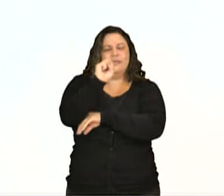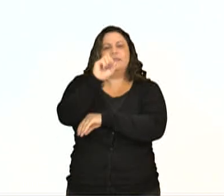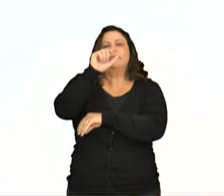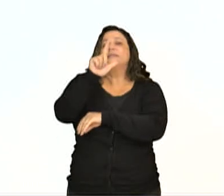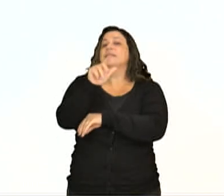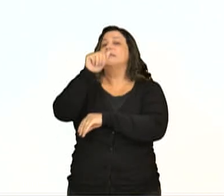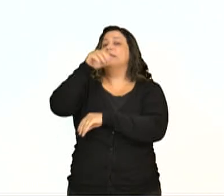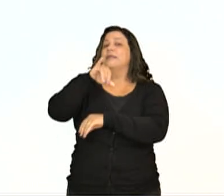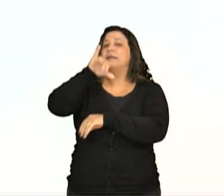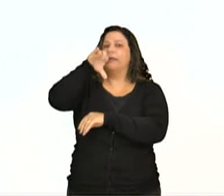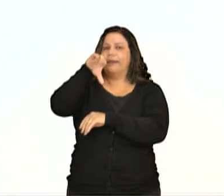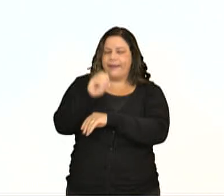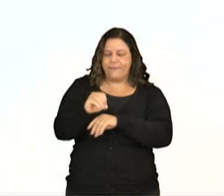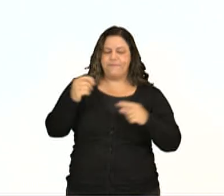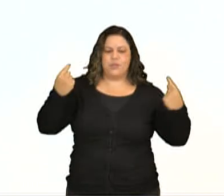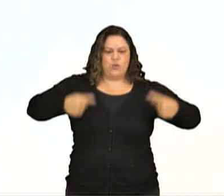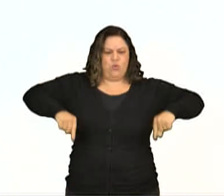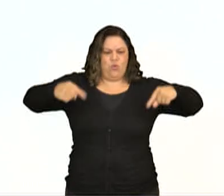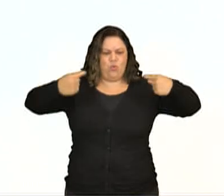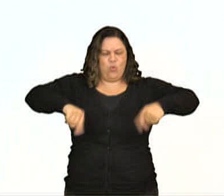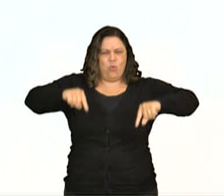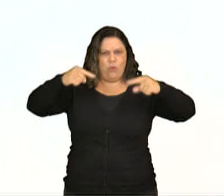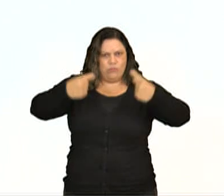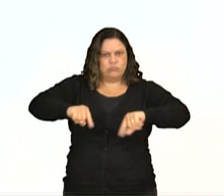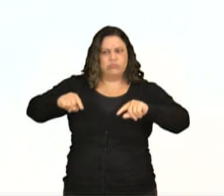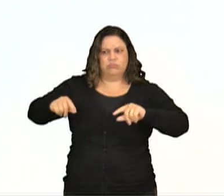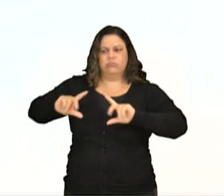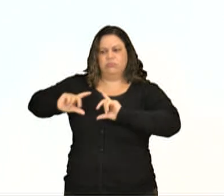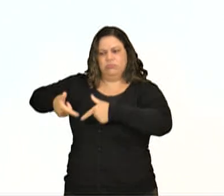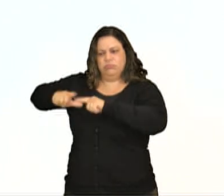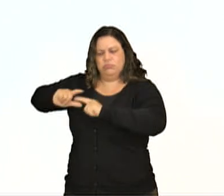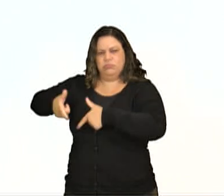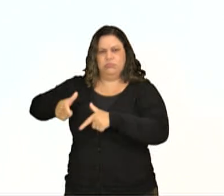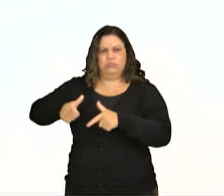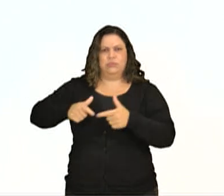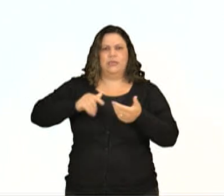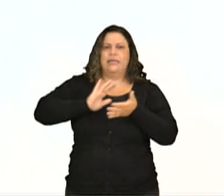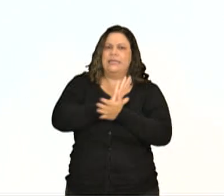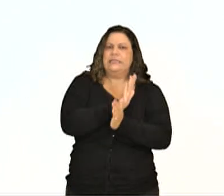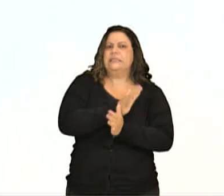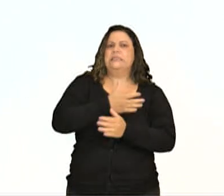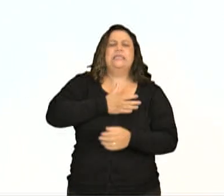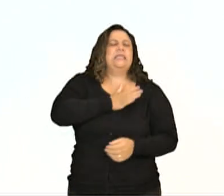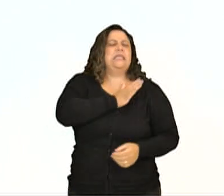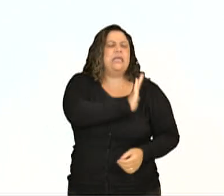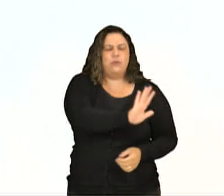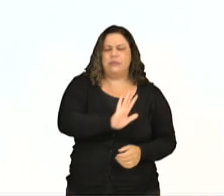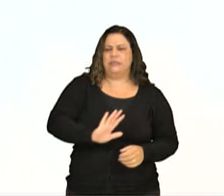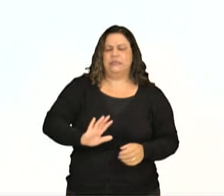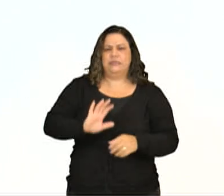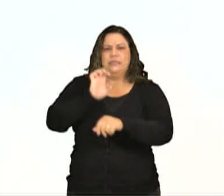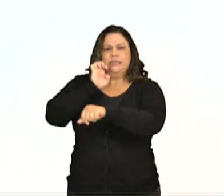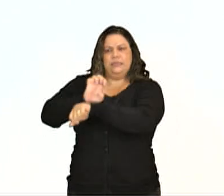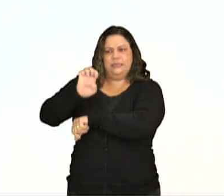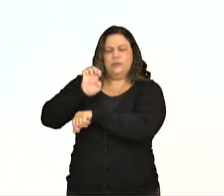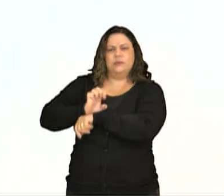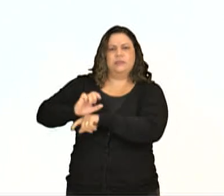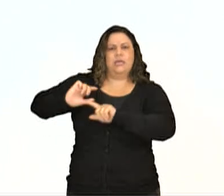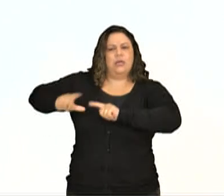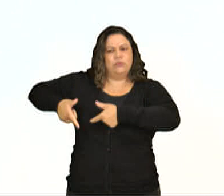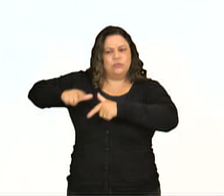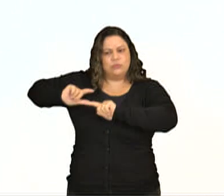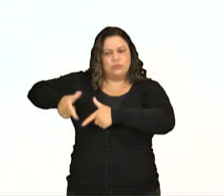terroristas contra os civis israelenses e se recusam a aceitar o Estado de Israel. Então, grupos fundamentalistas